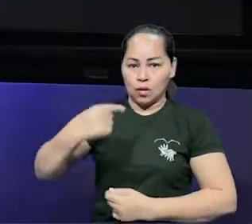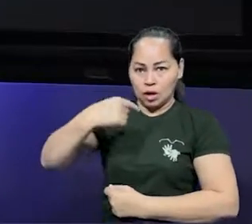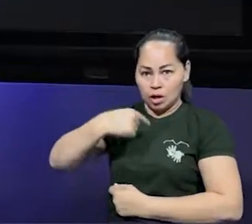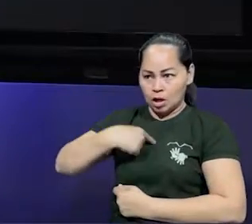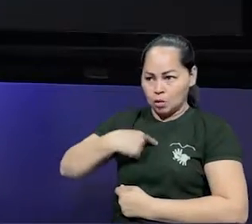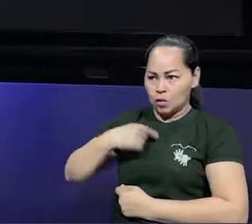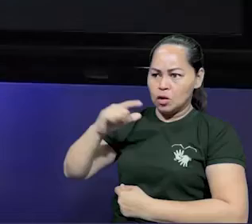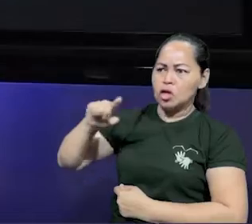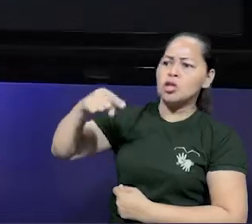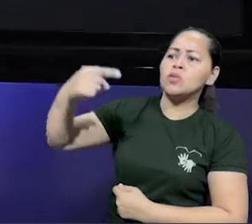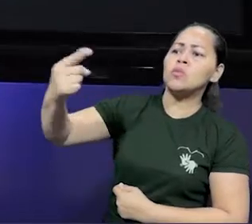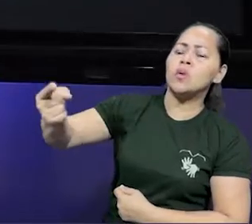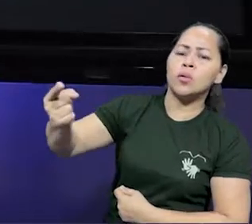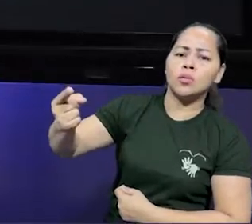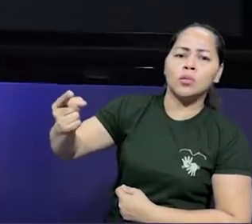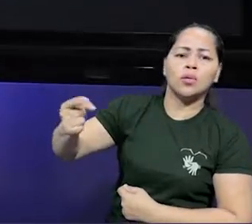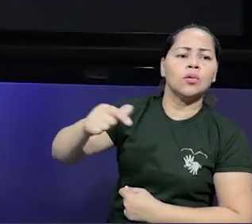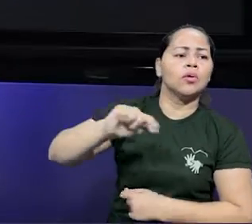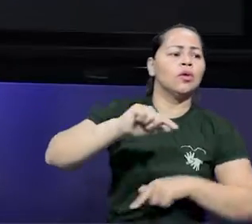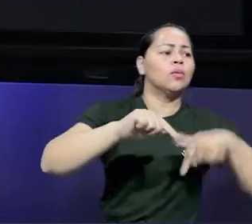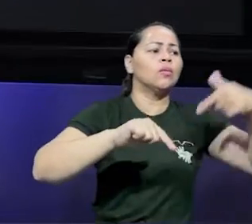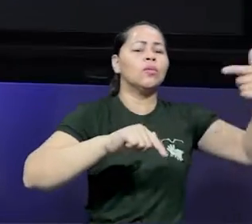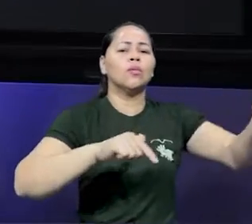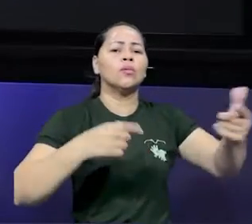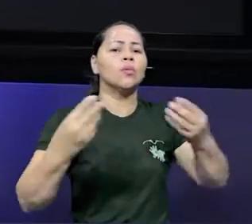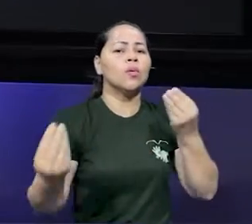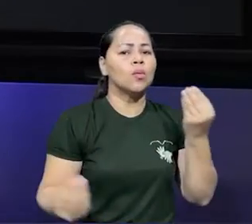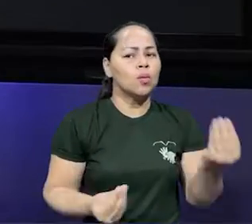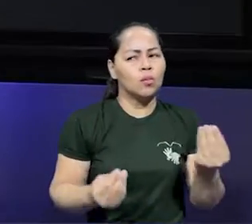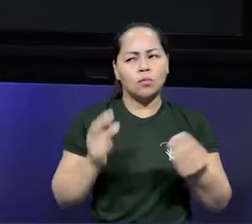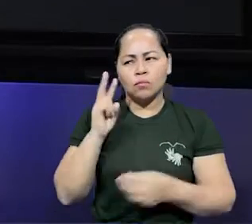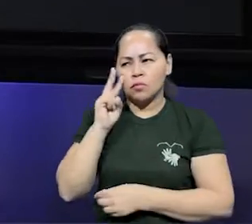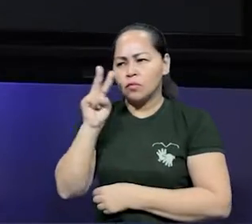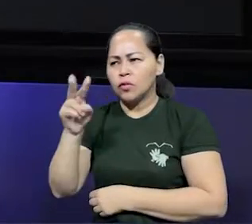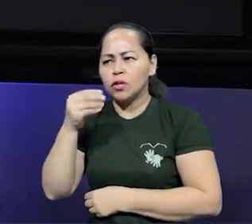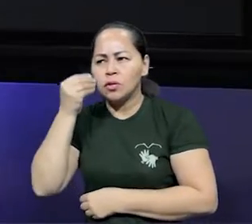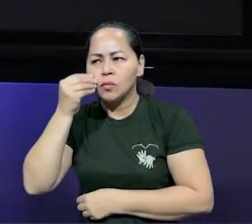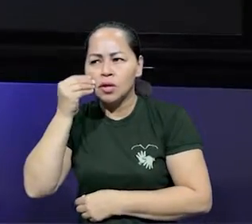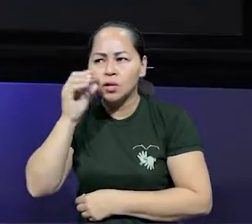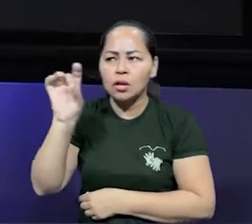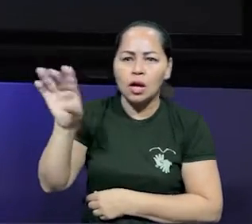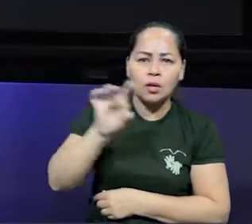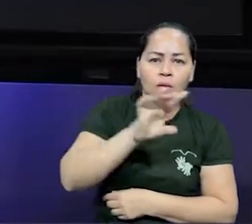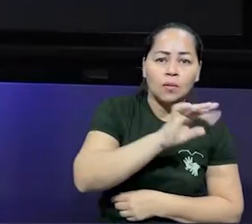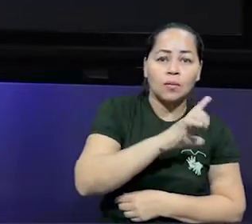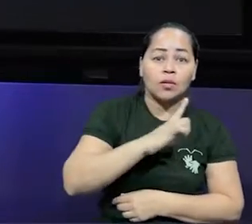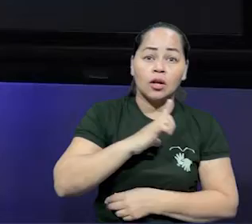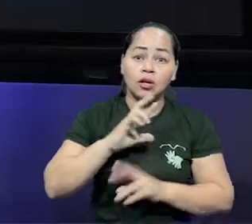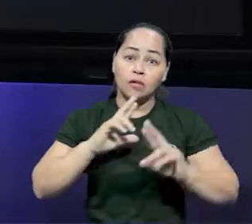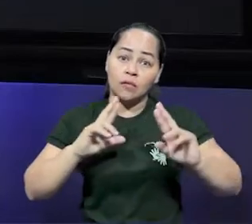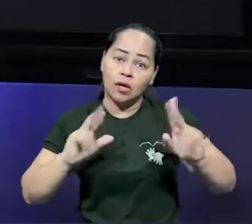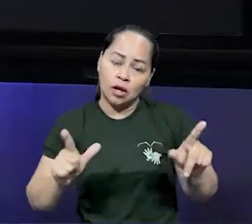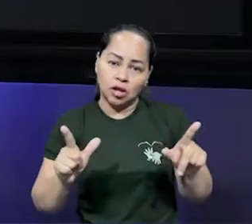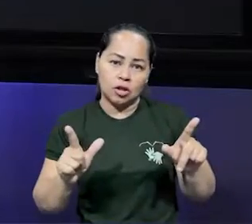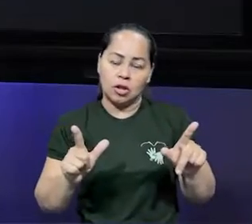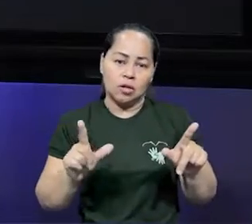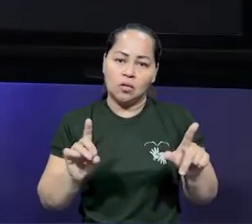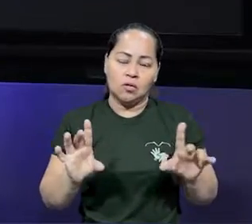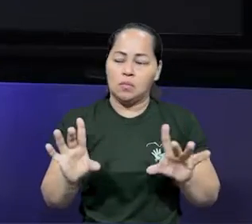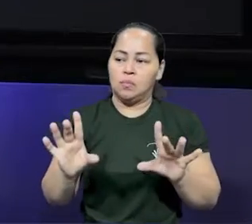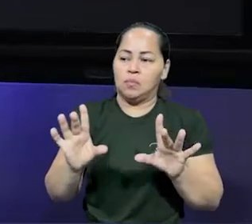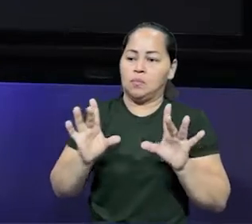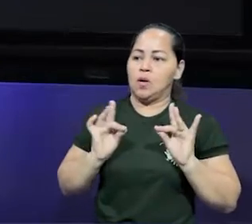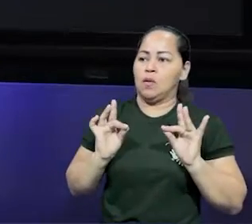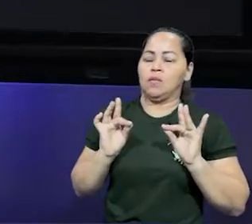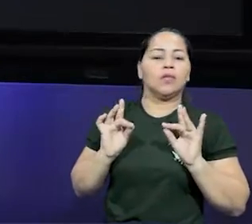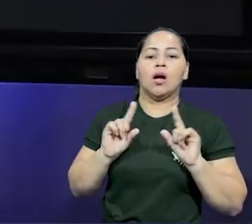só consegue acontecer progressivamente no desenvolvimento, e não de uma maneira